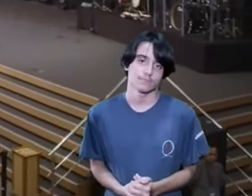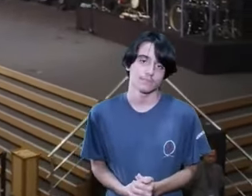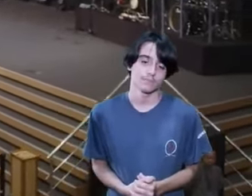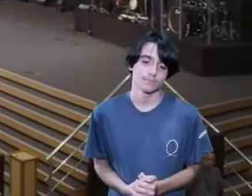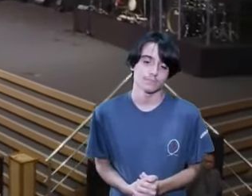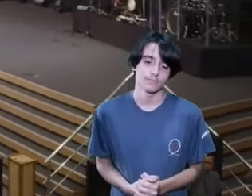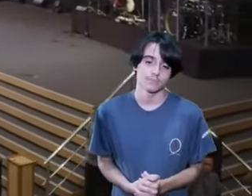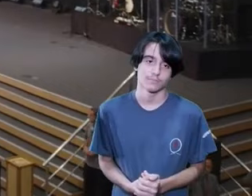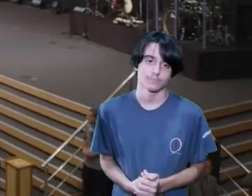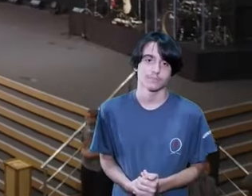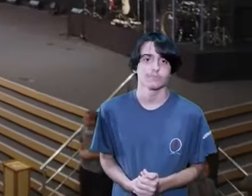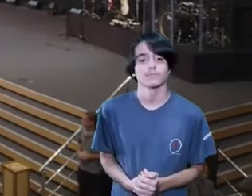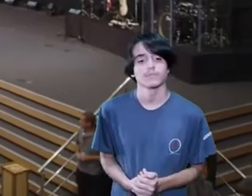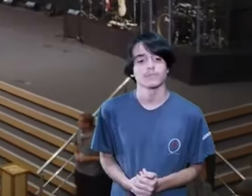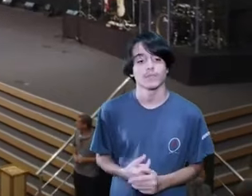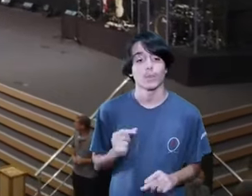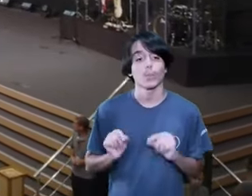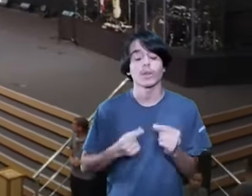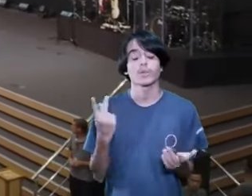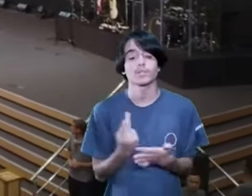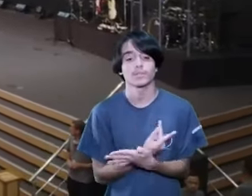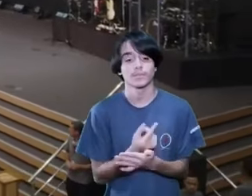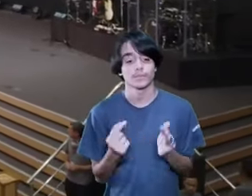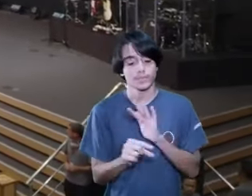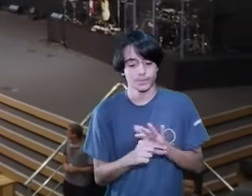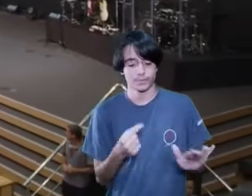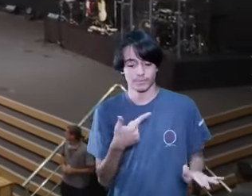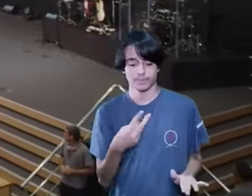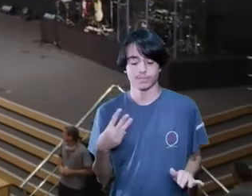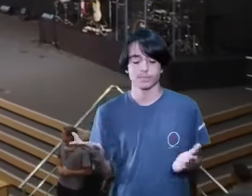Consequência de tudo isto. Versículo 23.